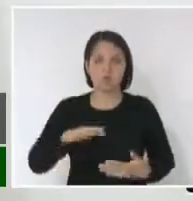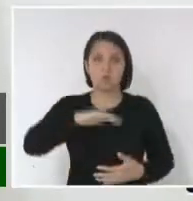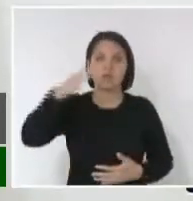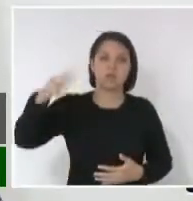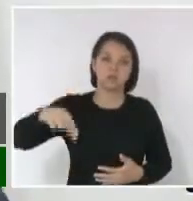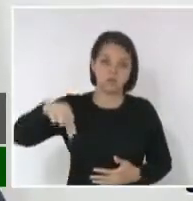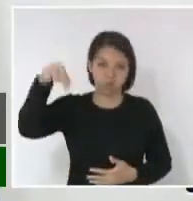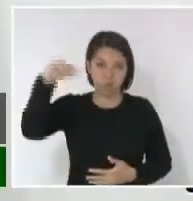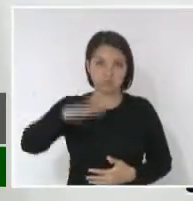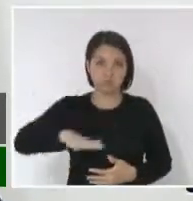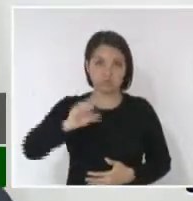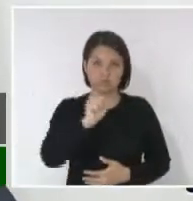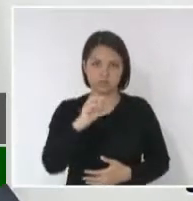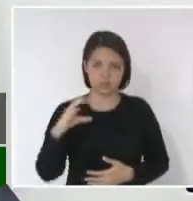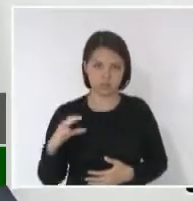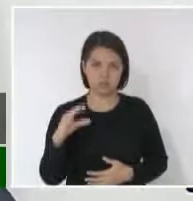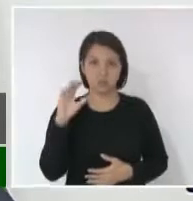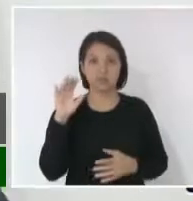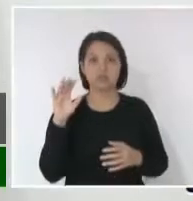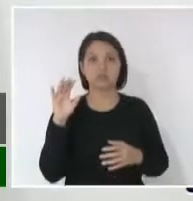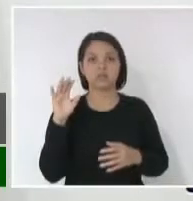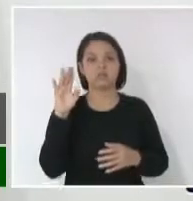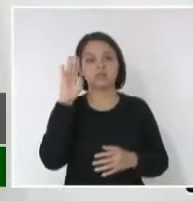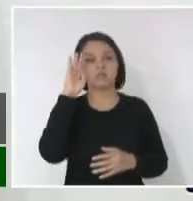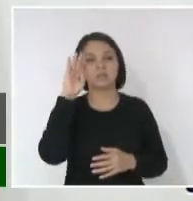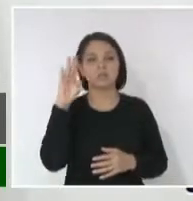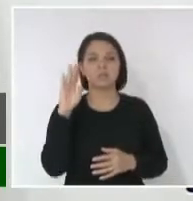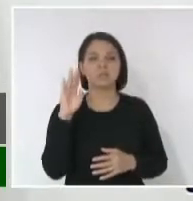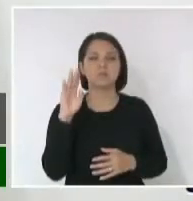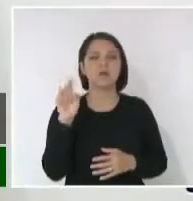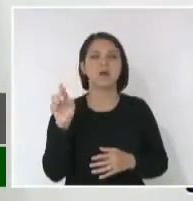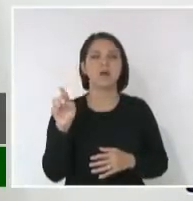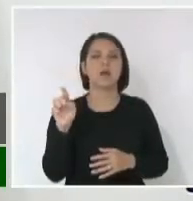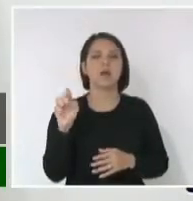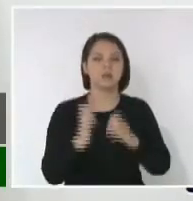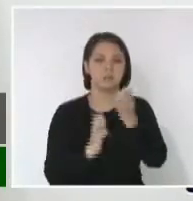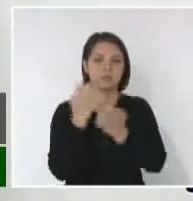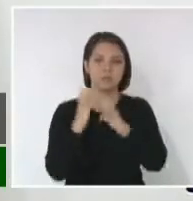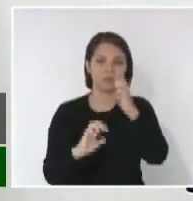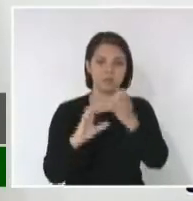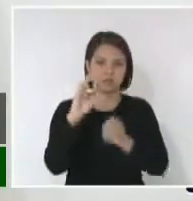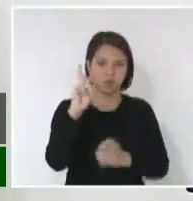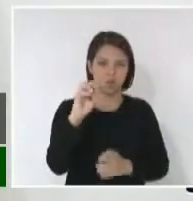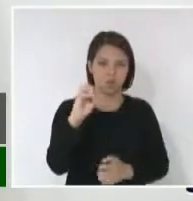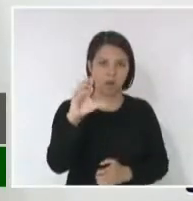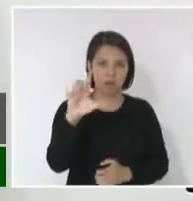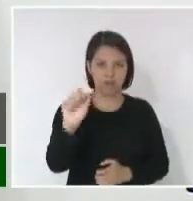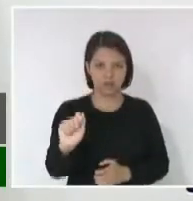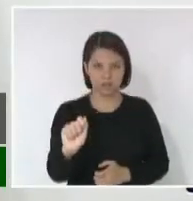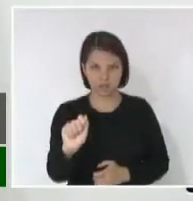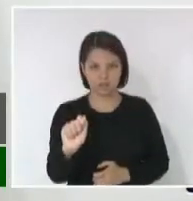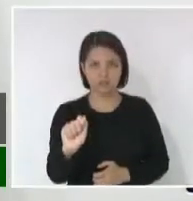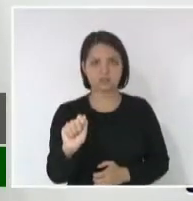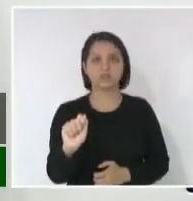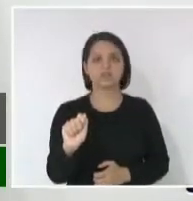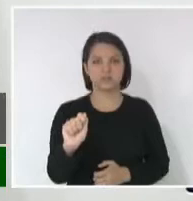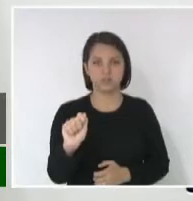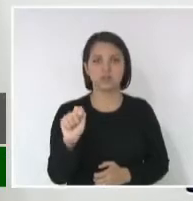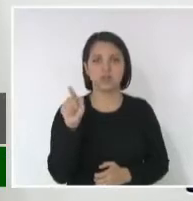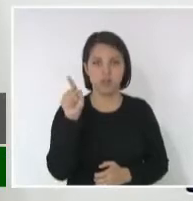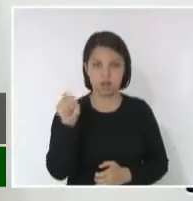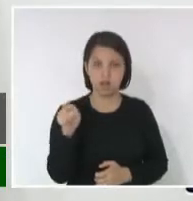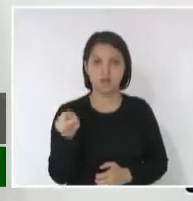de Santa Catarina, em especial a empresa Koala, que é uma solução em